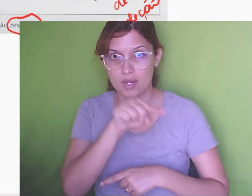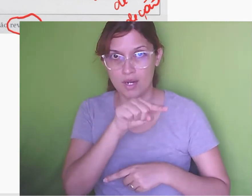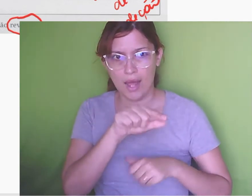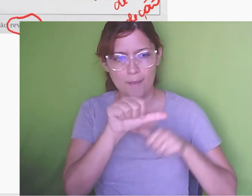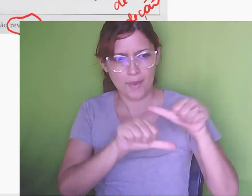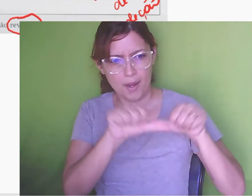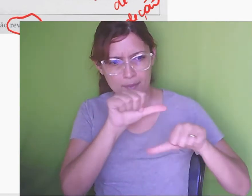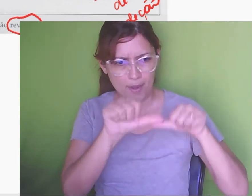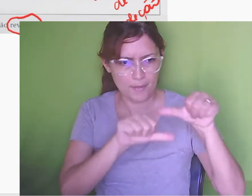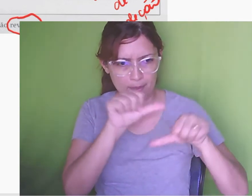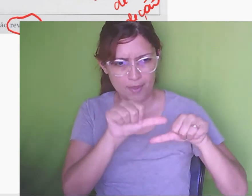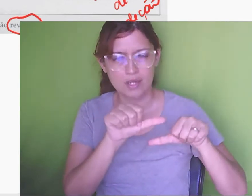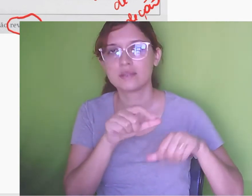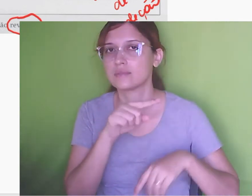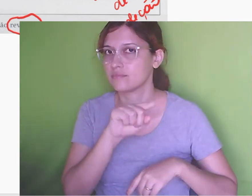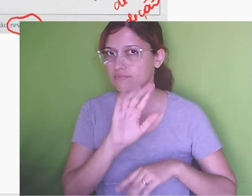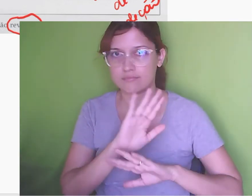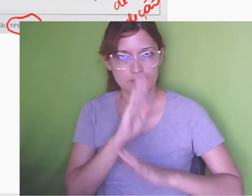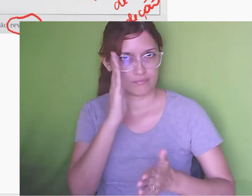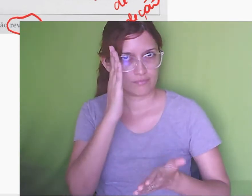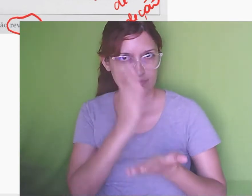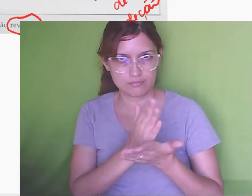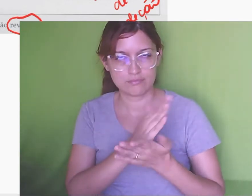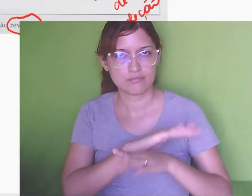ele vai agir